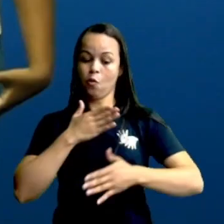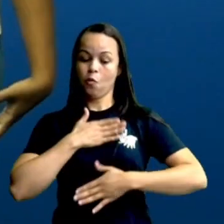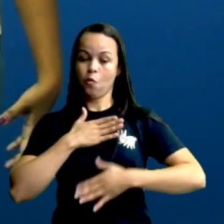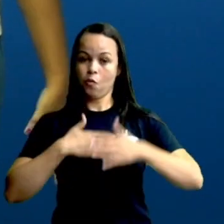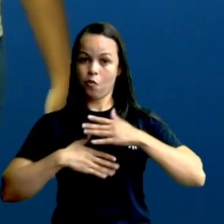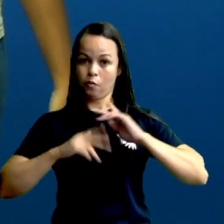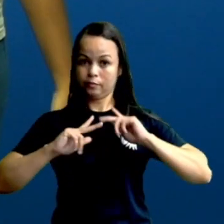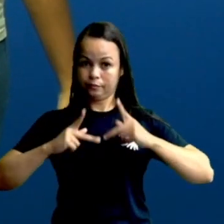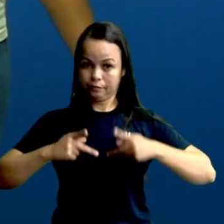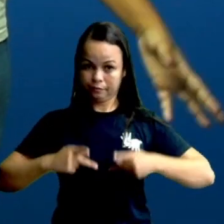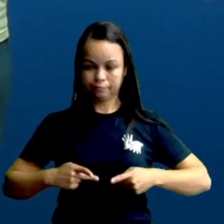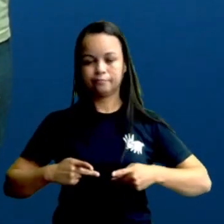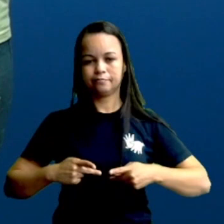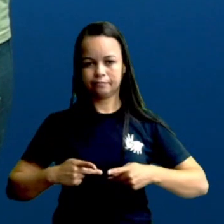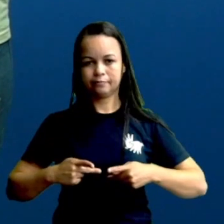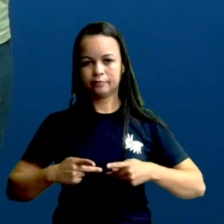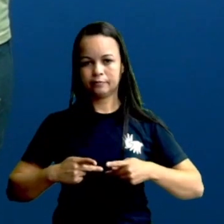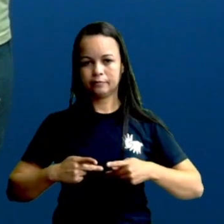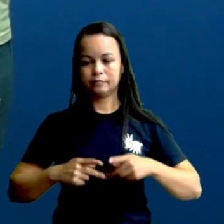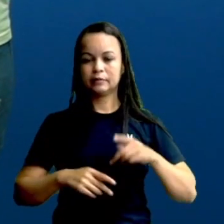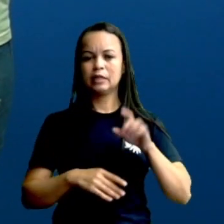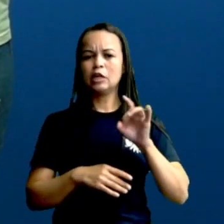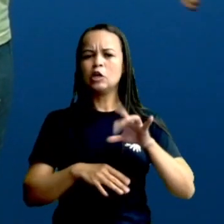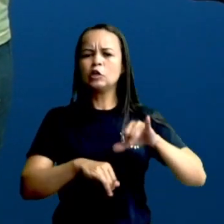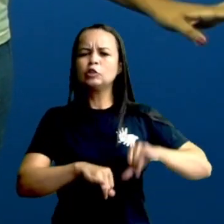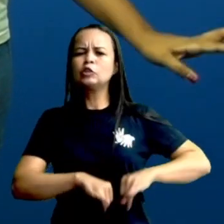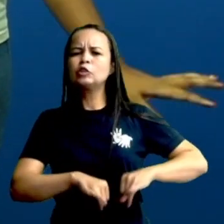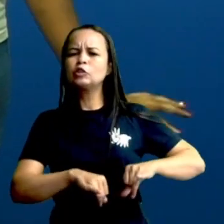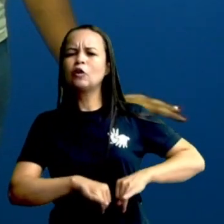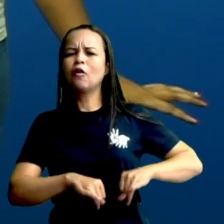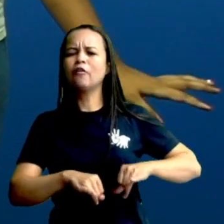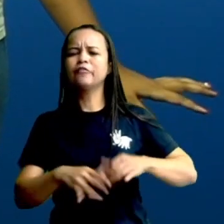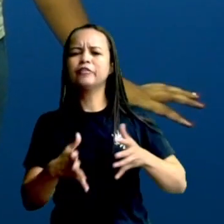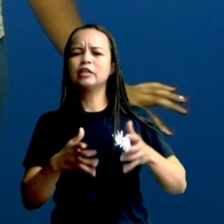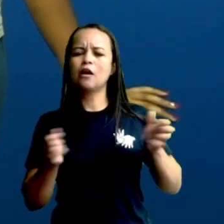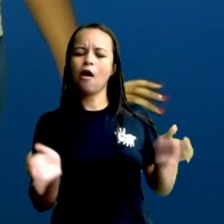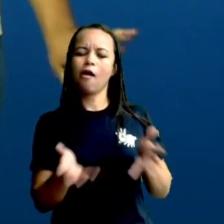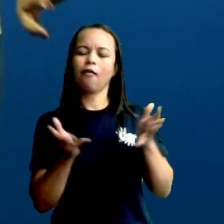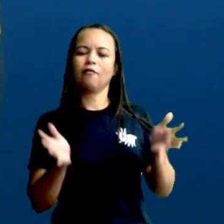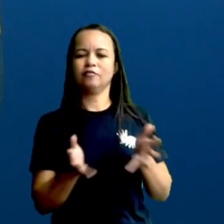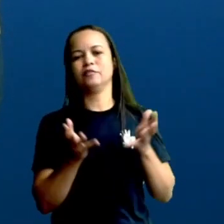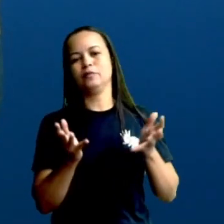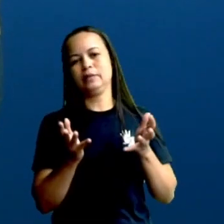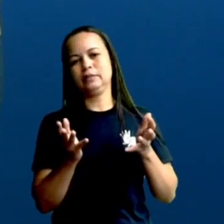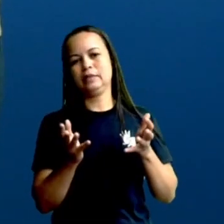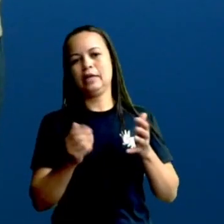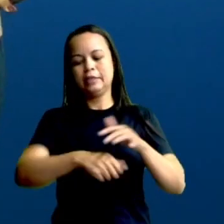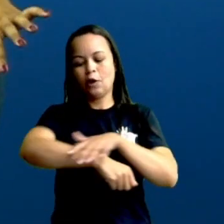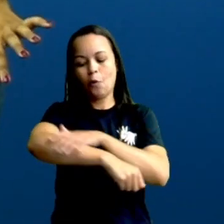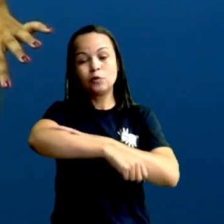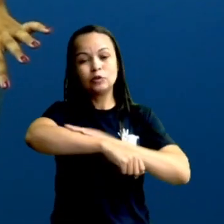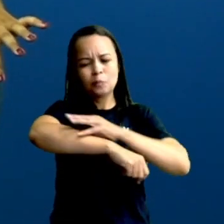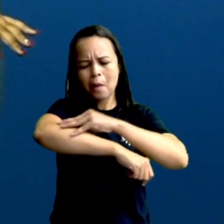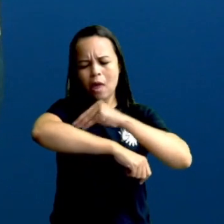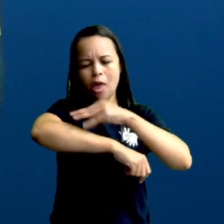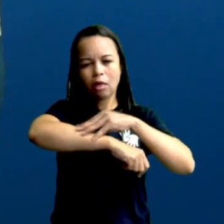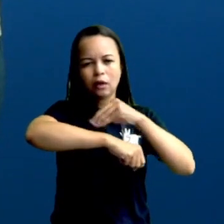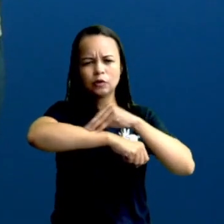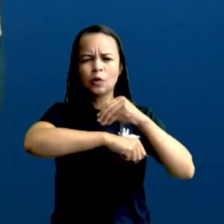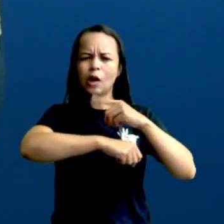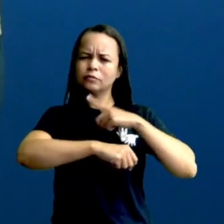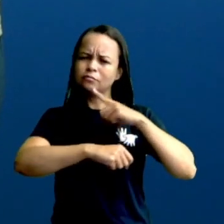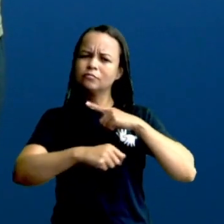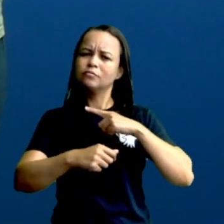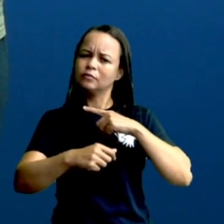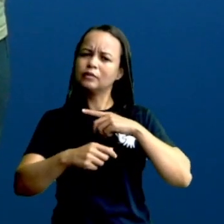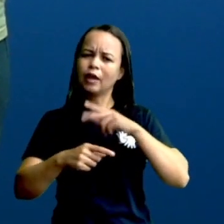do ser humano, biologicamente, sofre a influência, né? Então, os pelos, eles têm uma função. Tudo